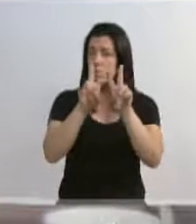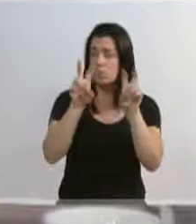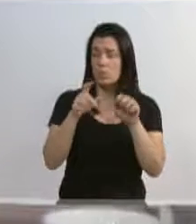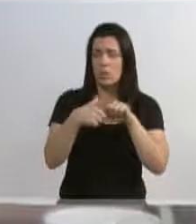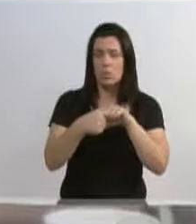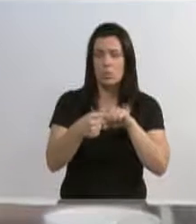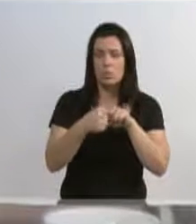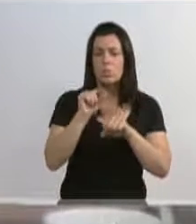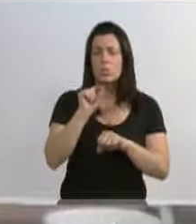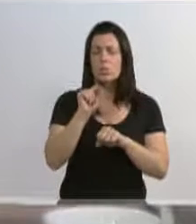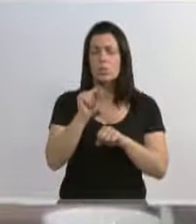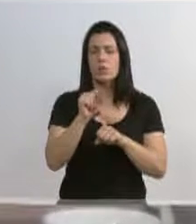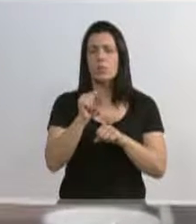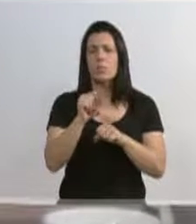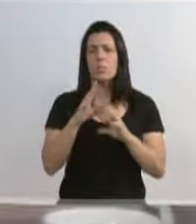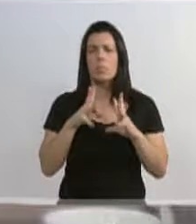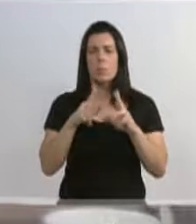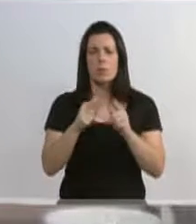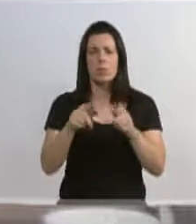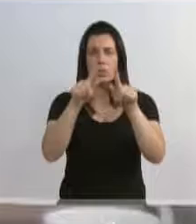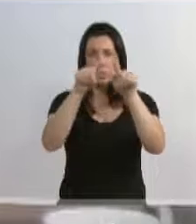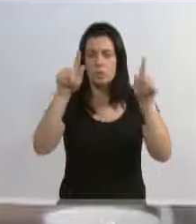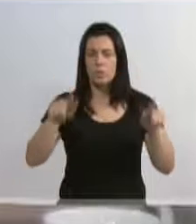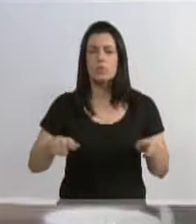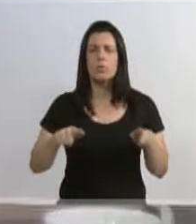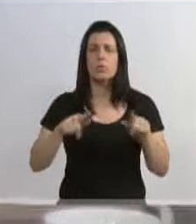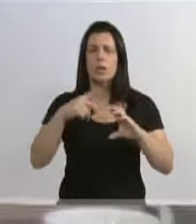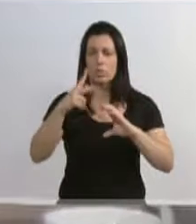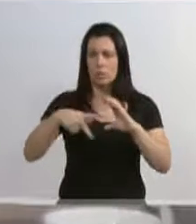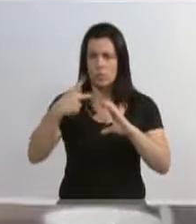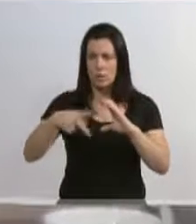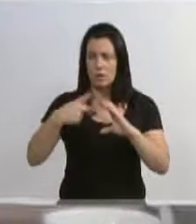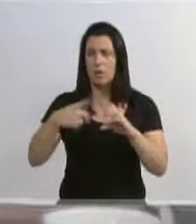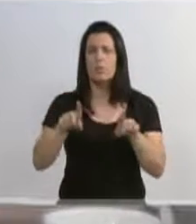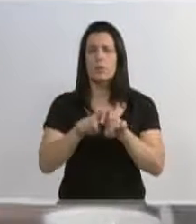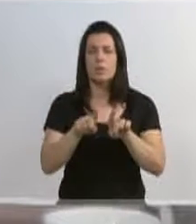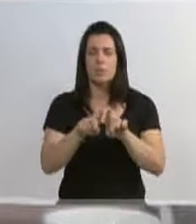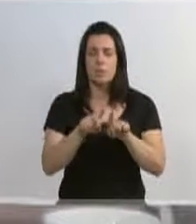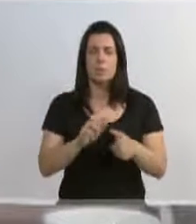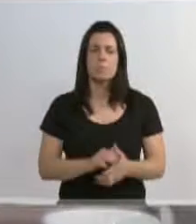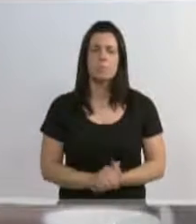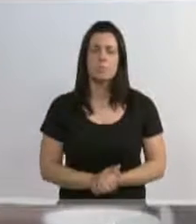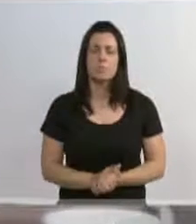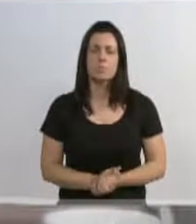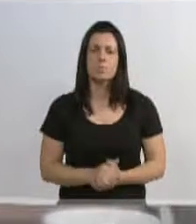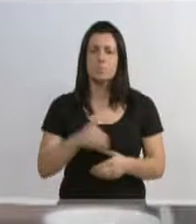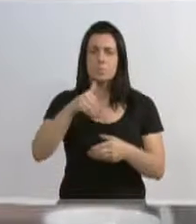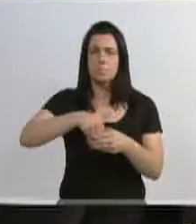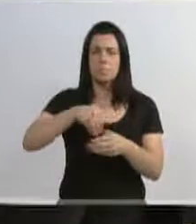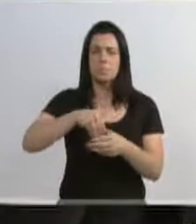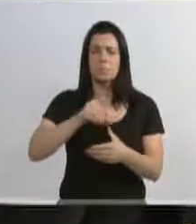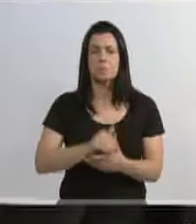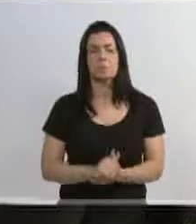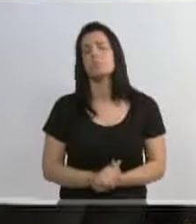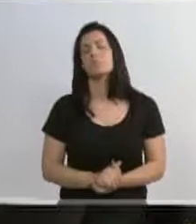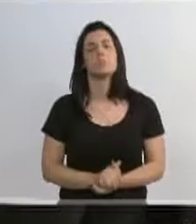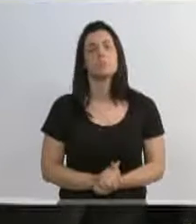artigo é extensível aos servidores públicos da Câmara Municipal de Blumenau. Em votação.